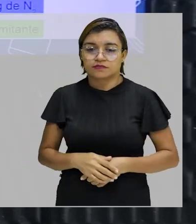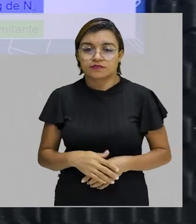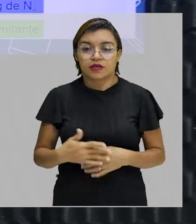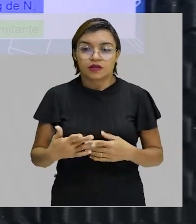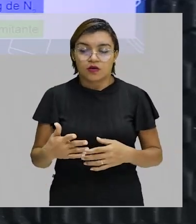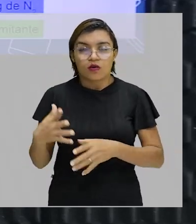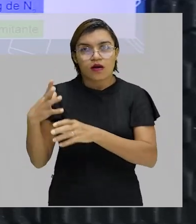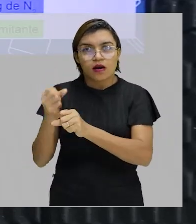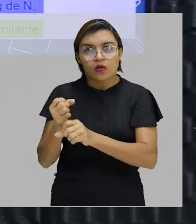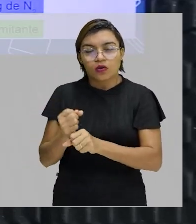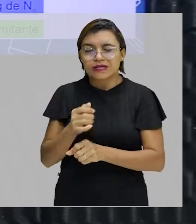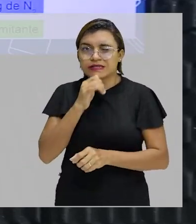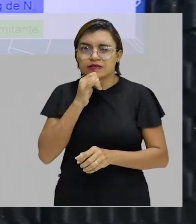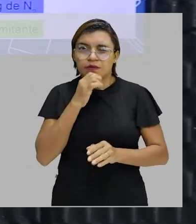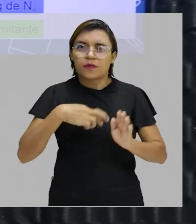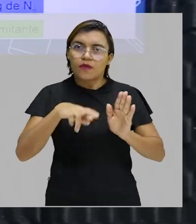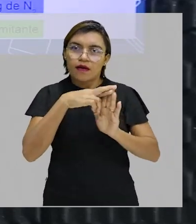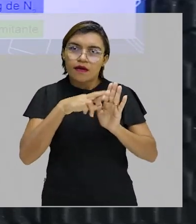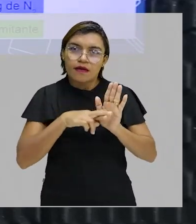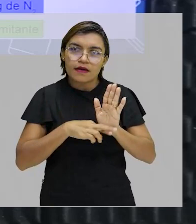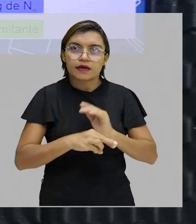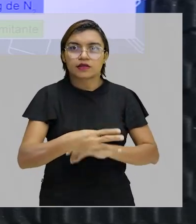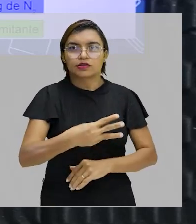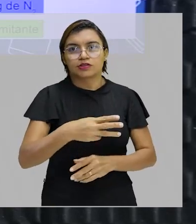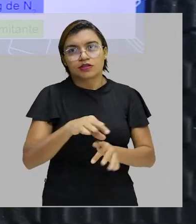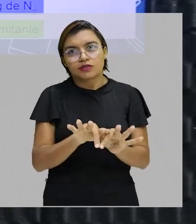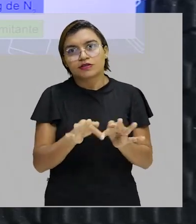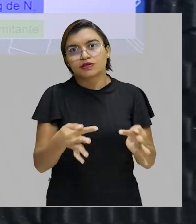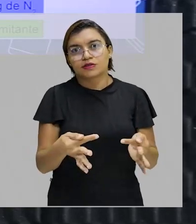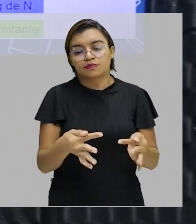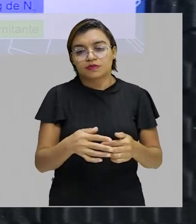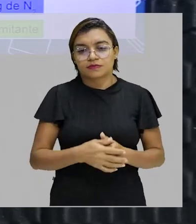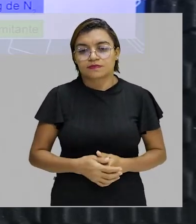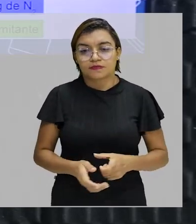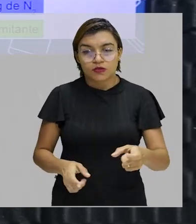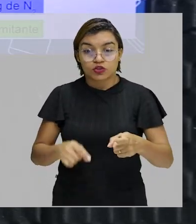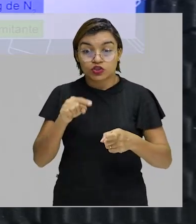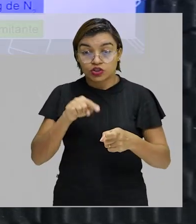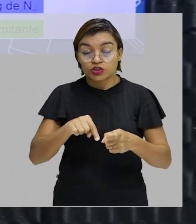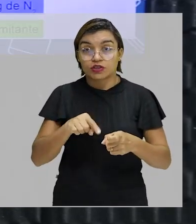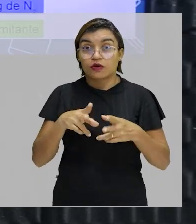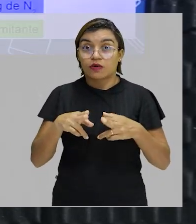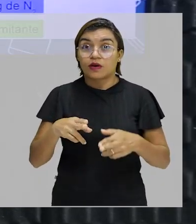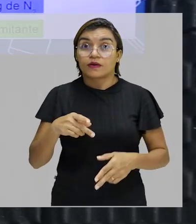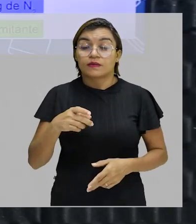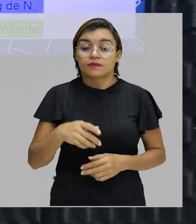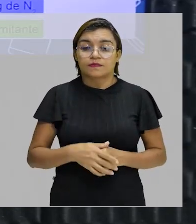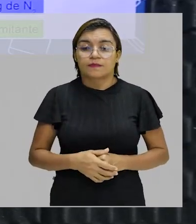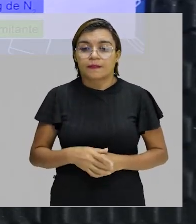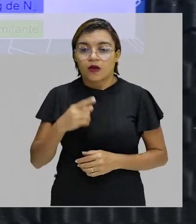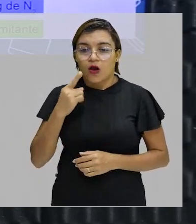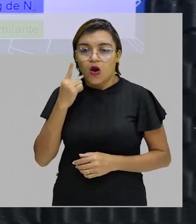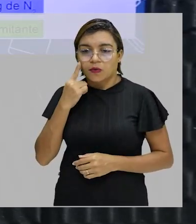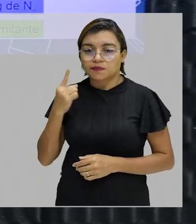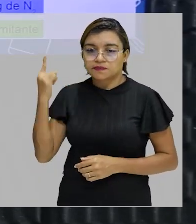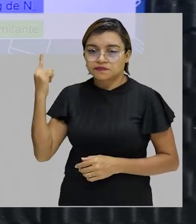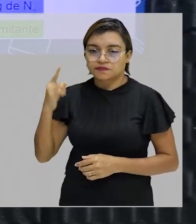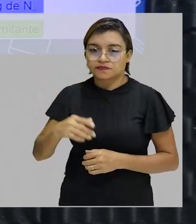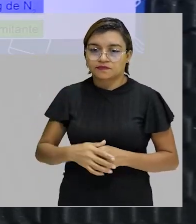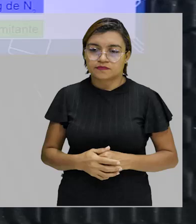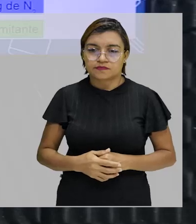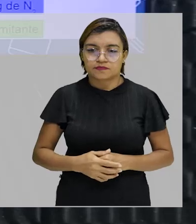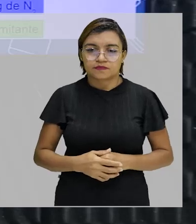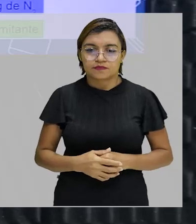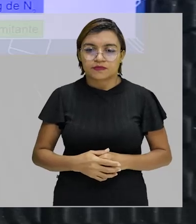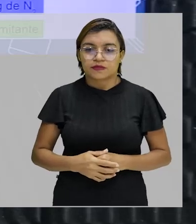esse cálculo, regra de 3 simples, certo? Que vai ser o X? 7 vezes 3 vezes 2,